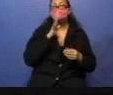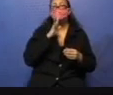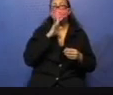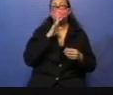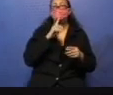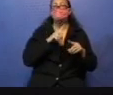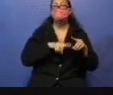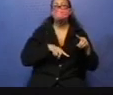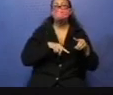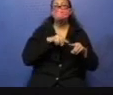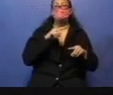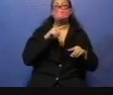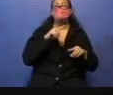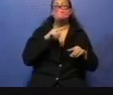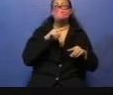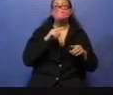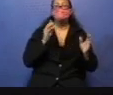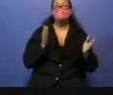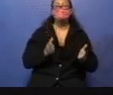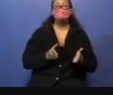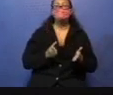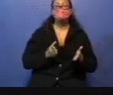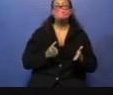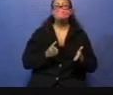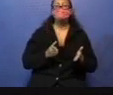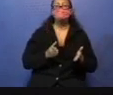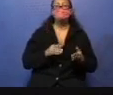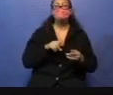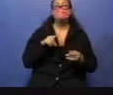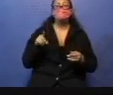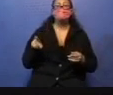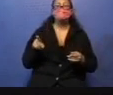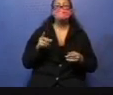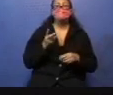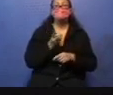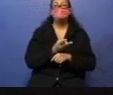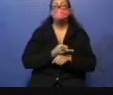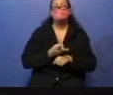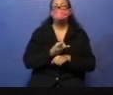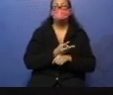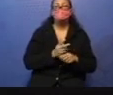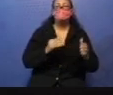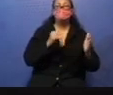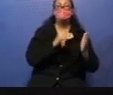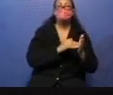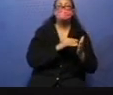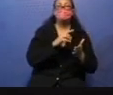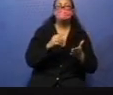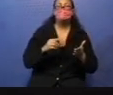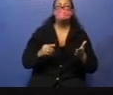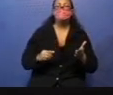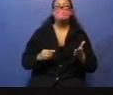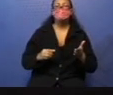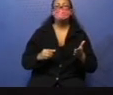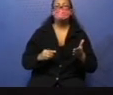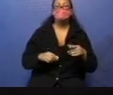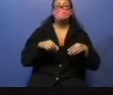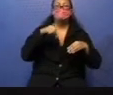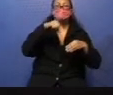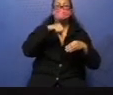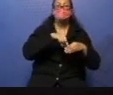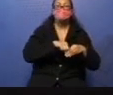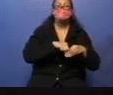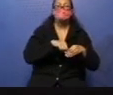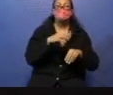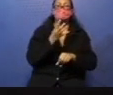material agora, eu sei que tem muitos alunos, vocês vão procurar lá no final da apostila os anexos.